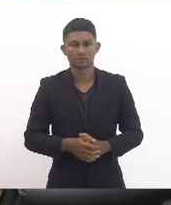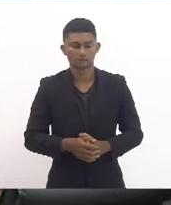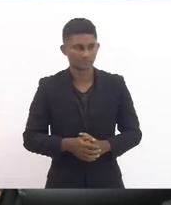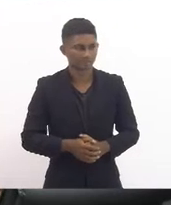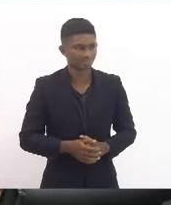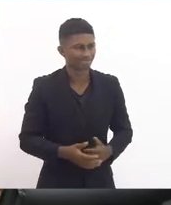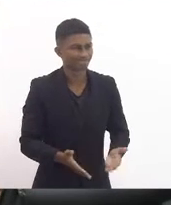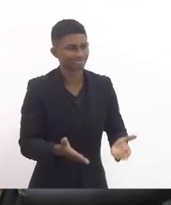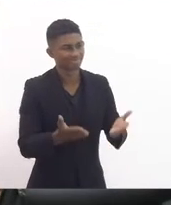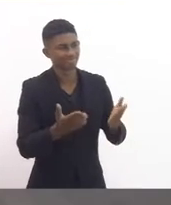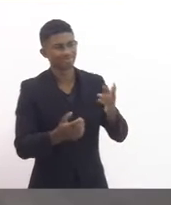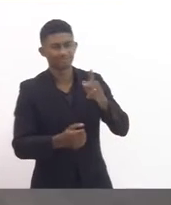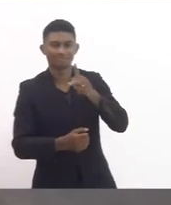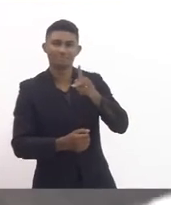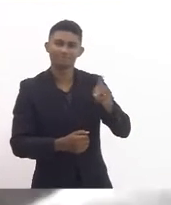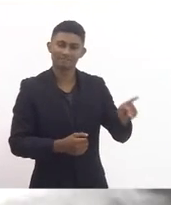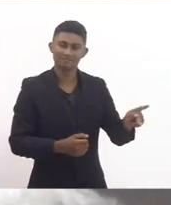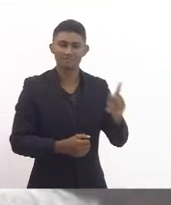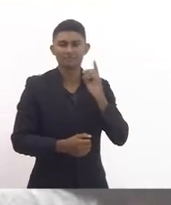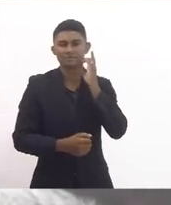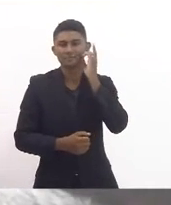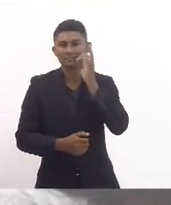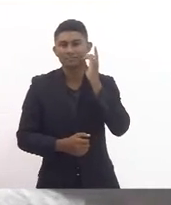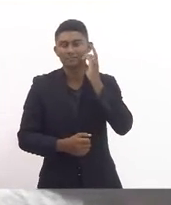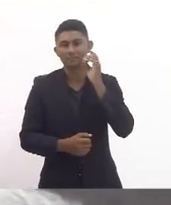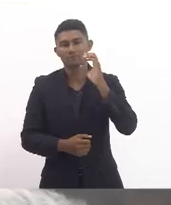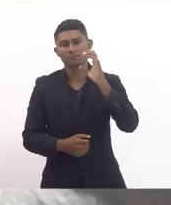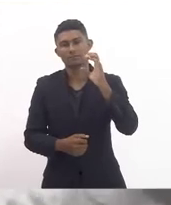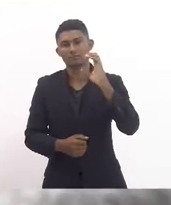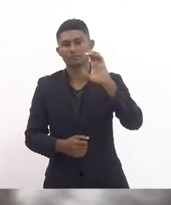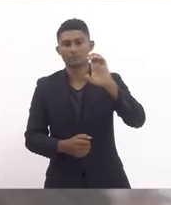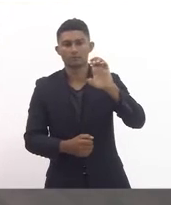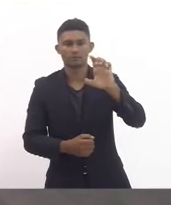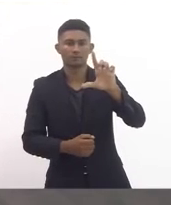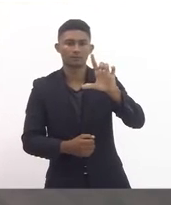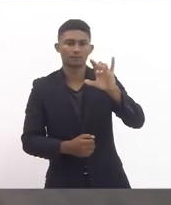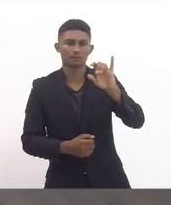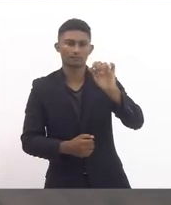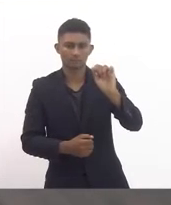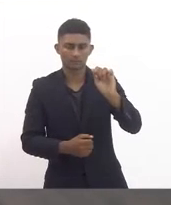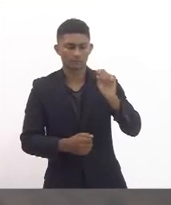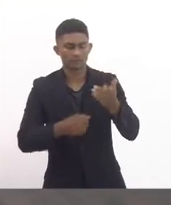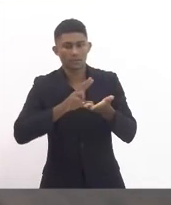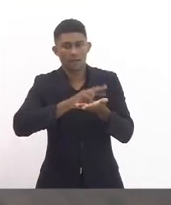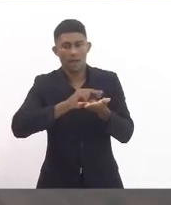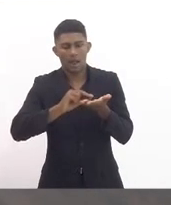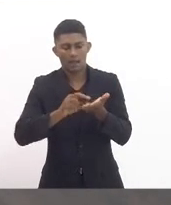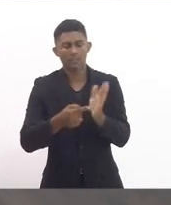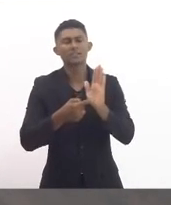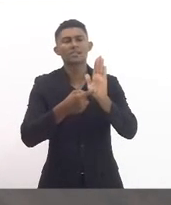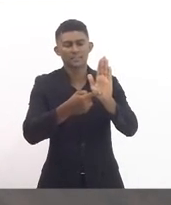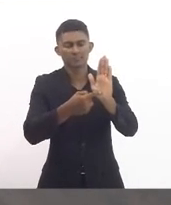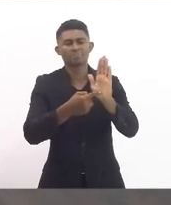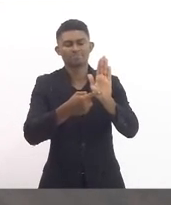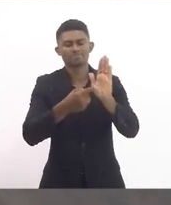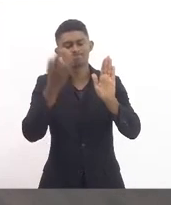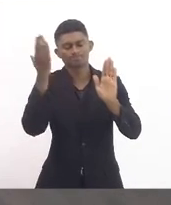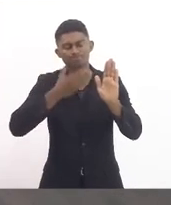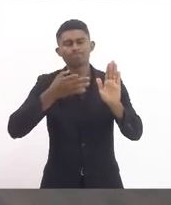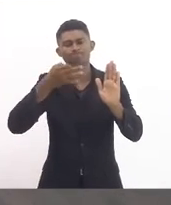e chora Presidente deputada Célia Jordão a ata reflete com exatidão